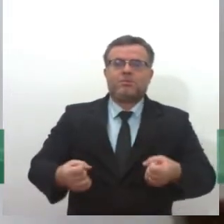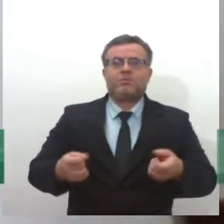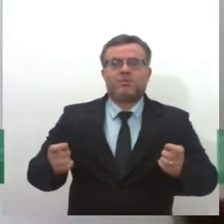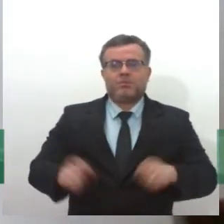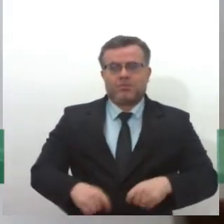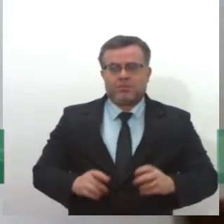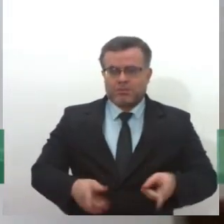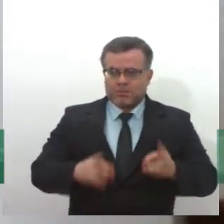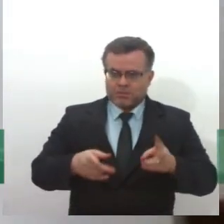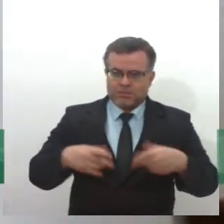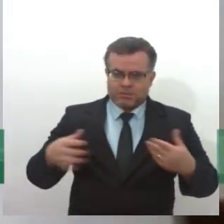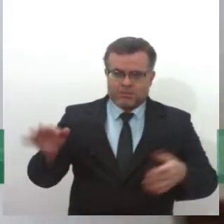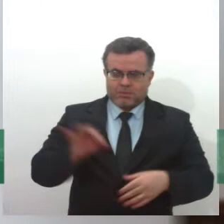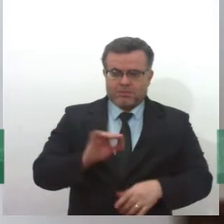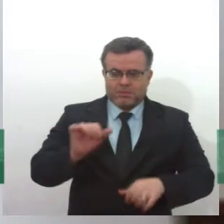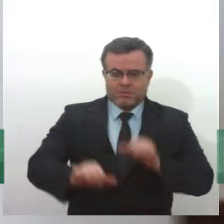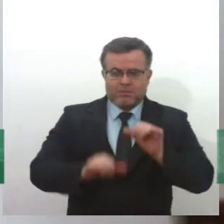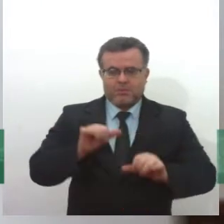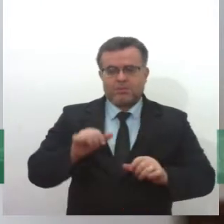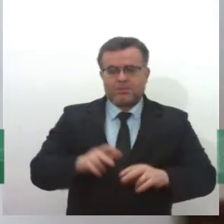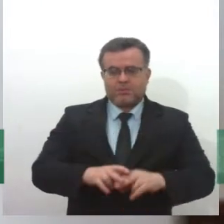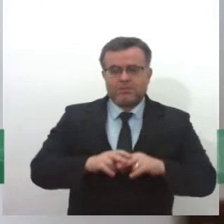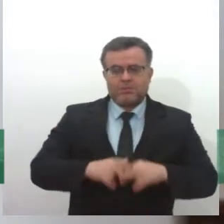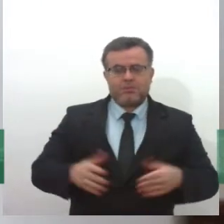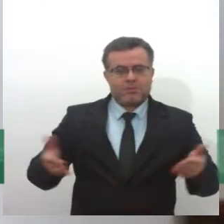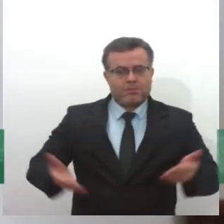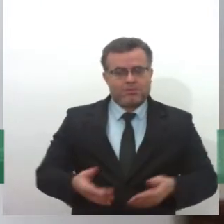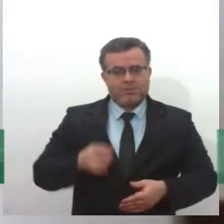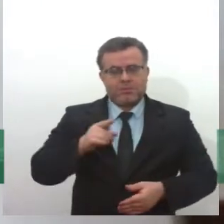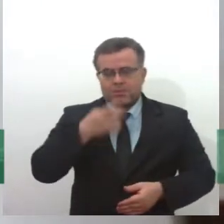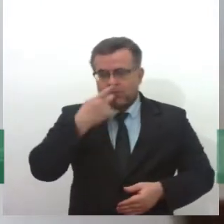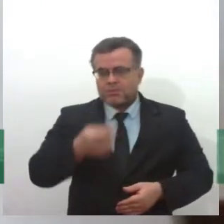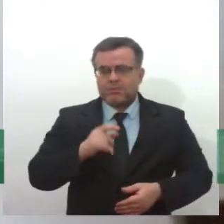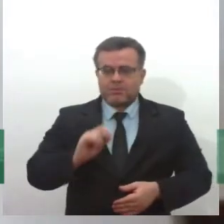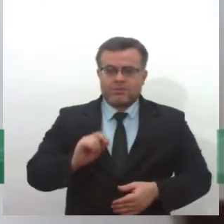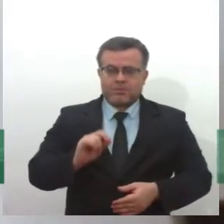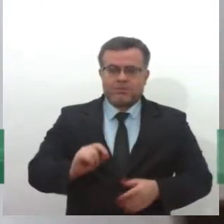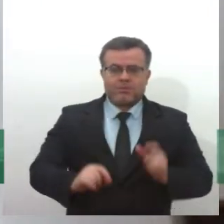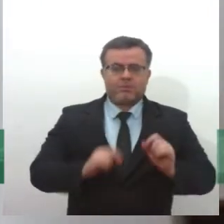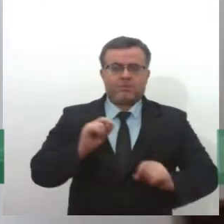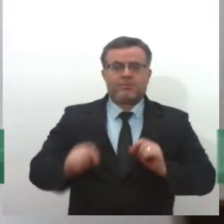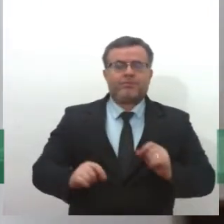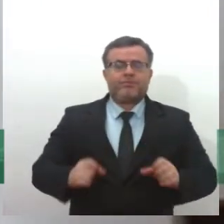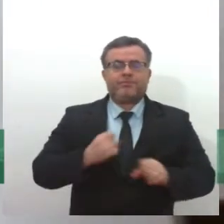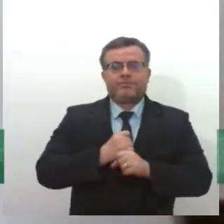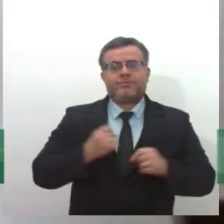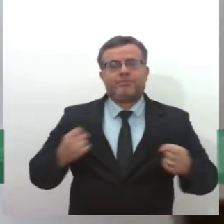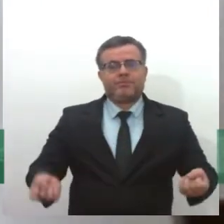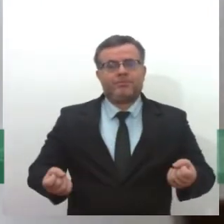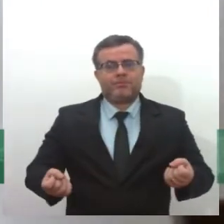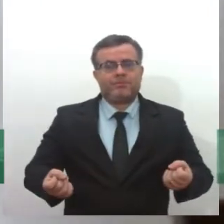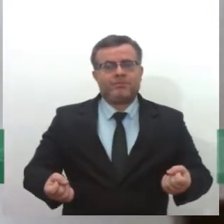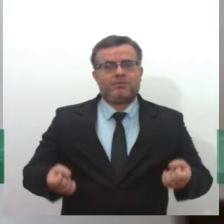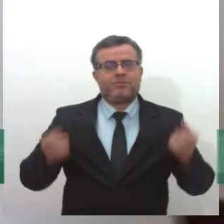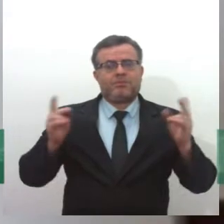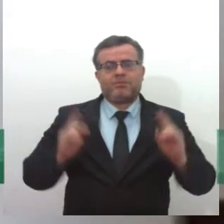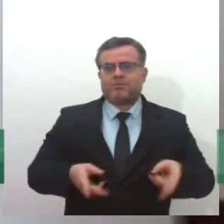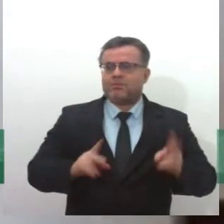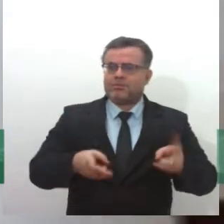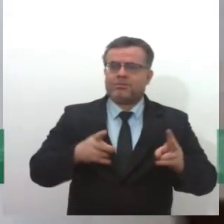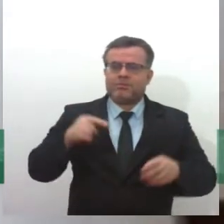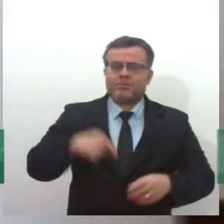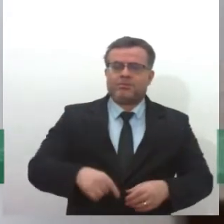nesse percentual. Além disso, esse dispositivo da anistia, ele é terrível. Né? Assim, todas as vezes que a gente no